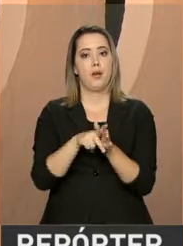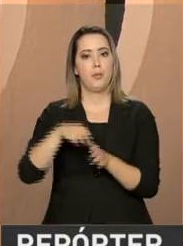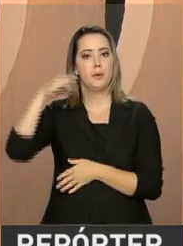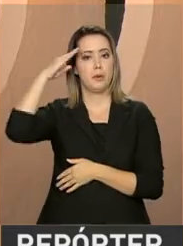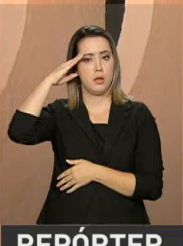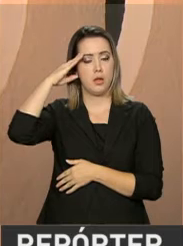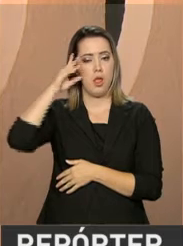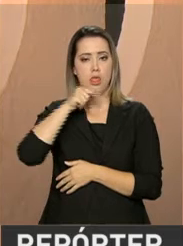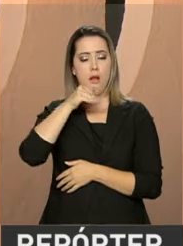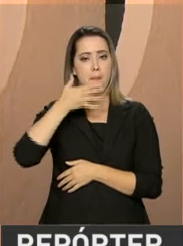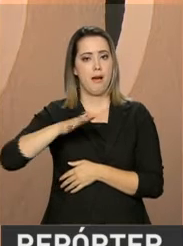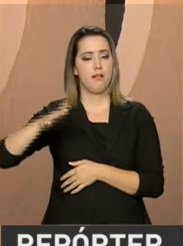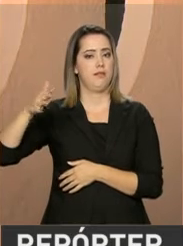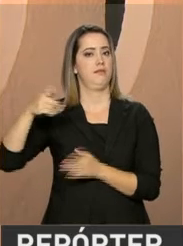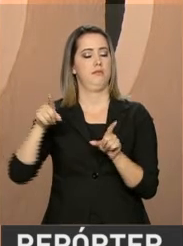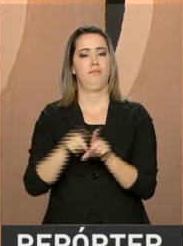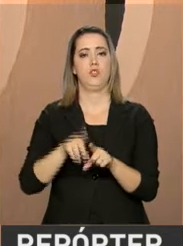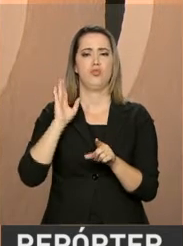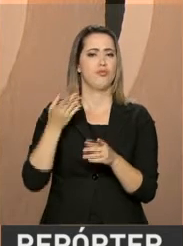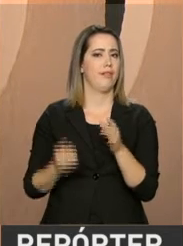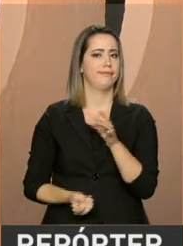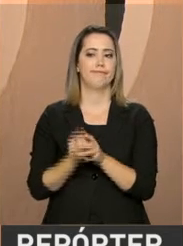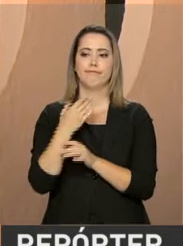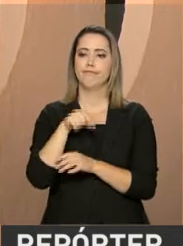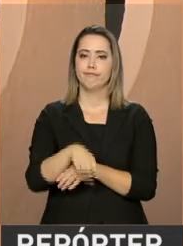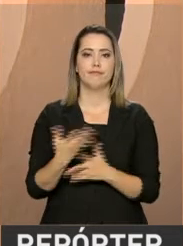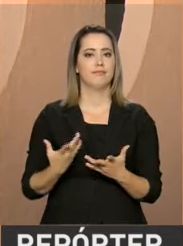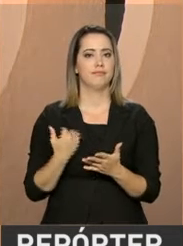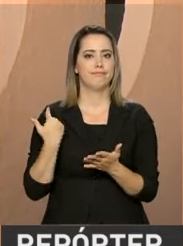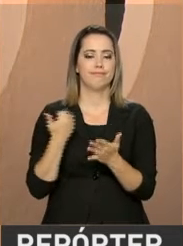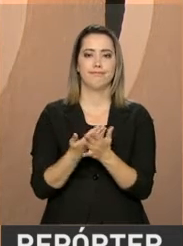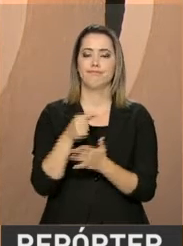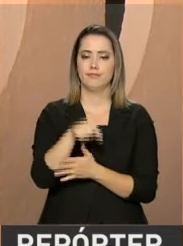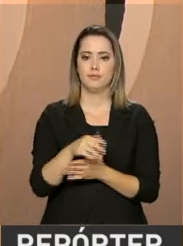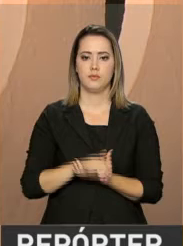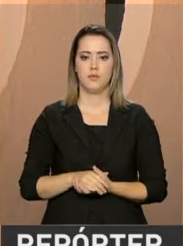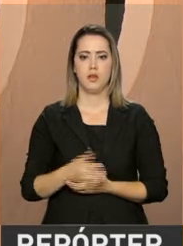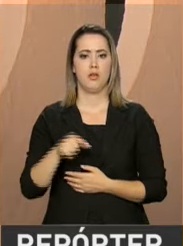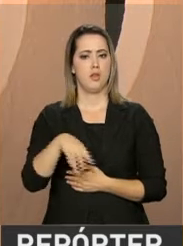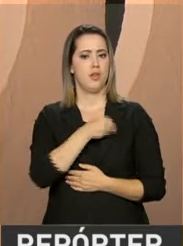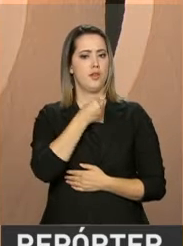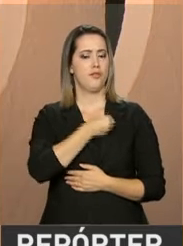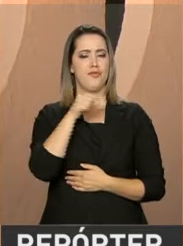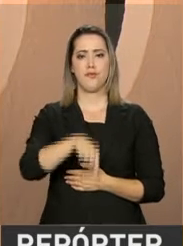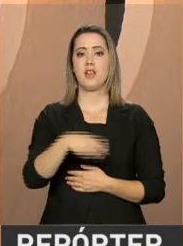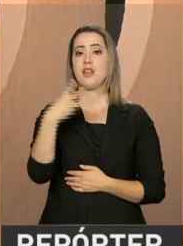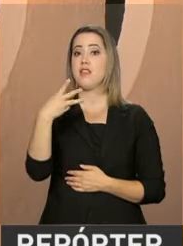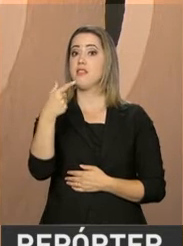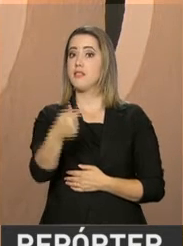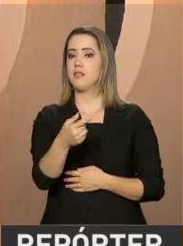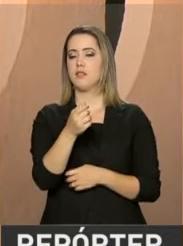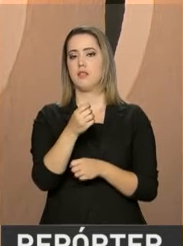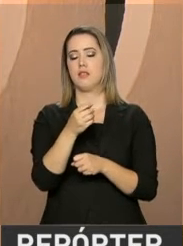fábio conta que a ocupação é antiga e que nasceu e cresceu no bairro mora que na região do vale pela boa 37 anos de idade